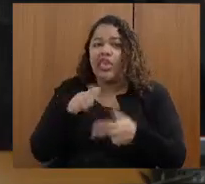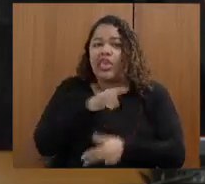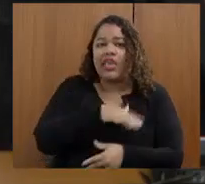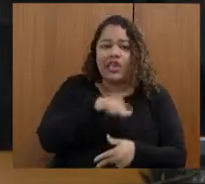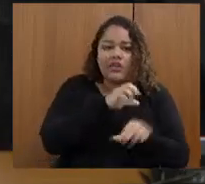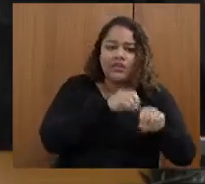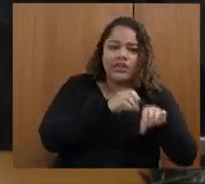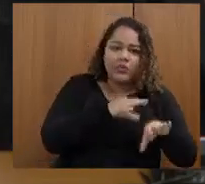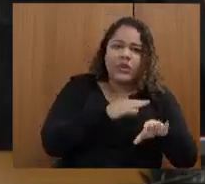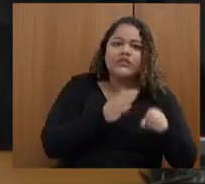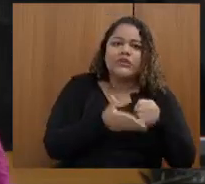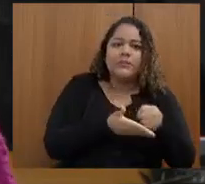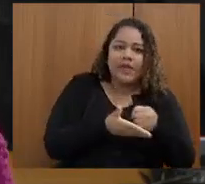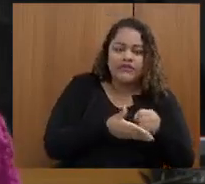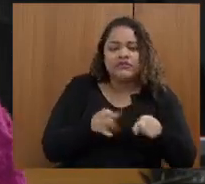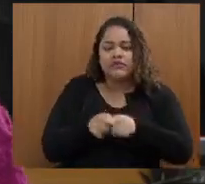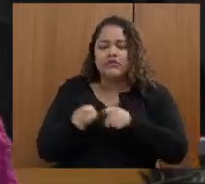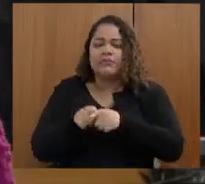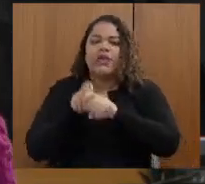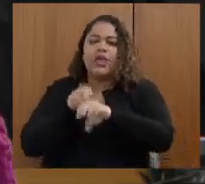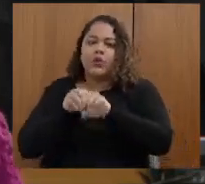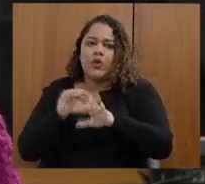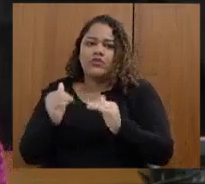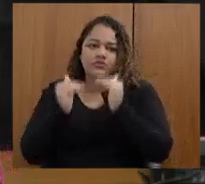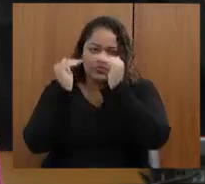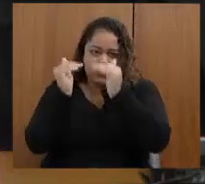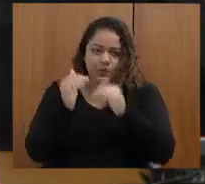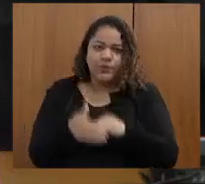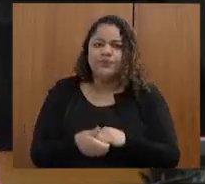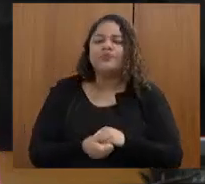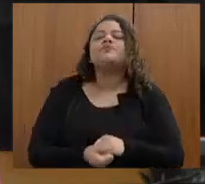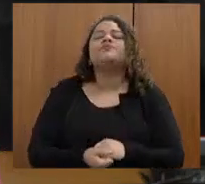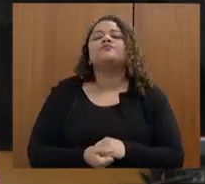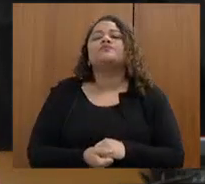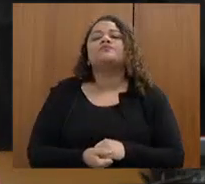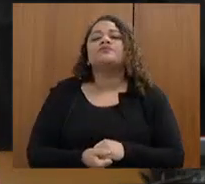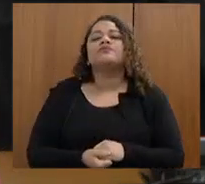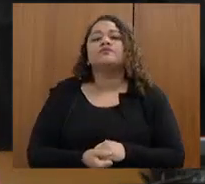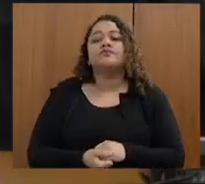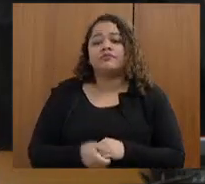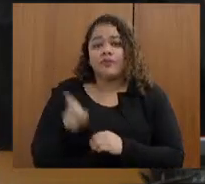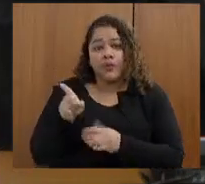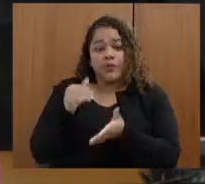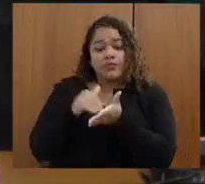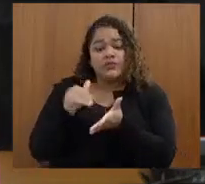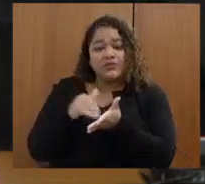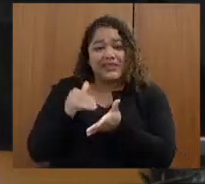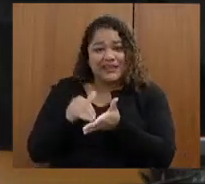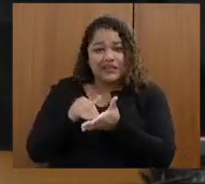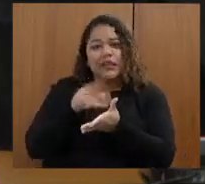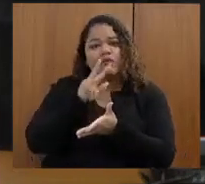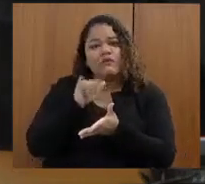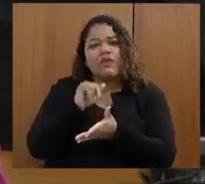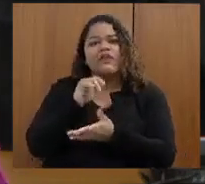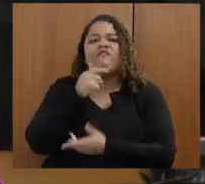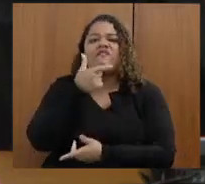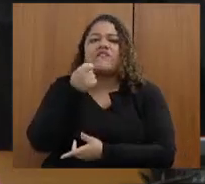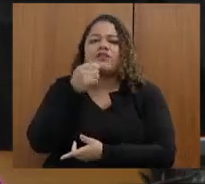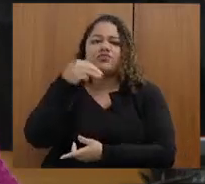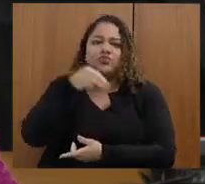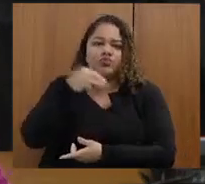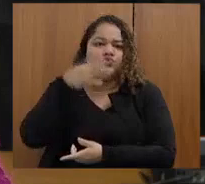superior o secretário de estado explorado até 20 minutos para fazer sua exposição Inicial